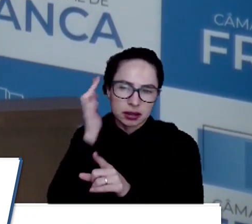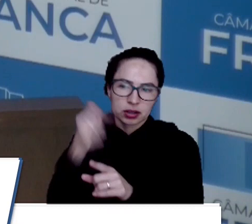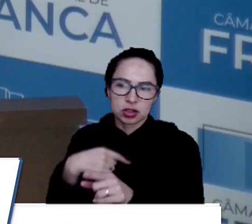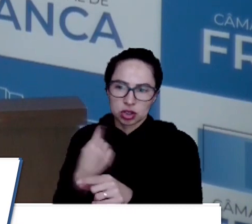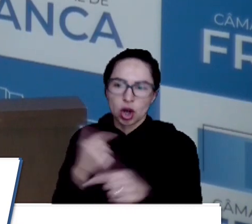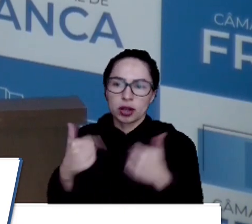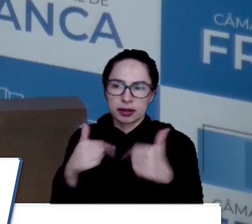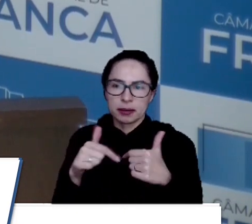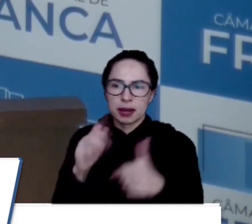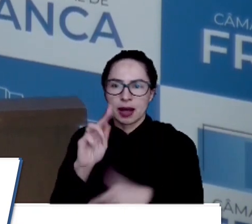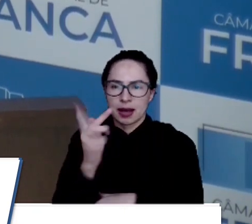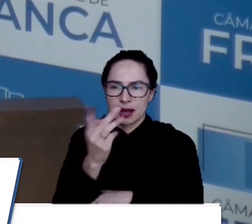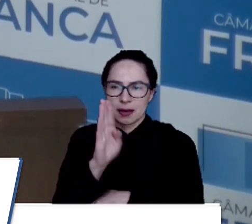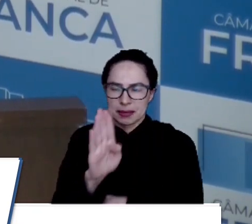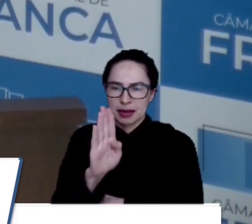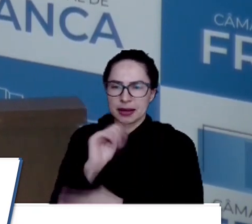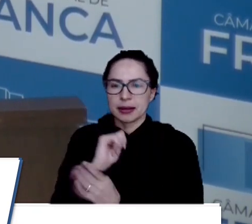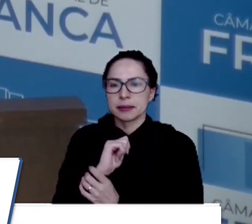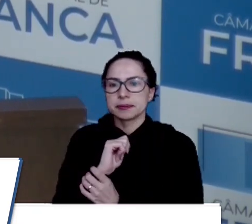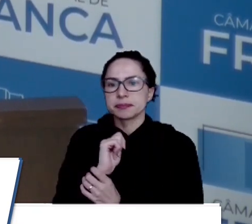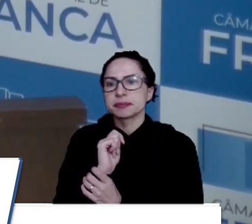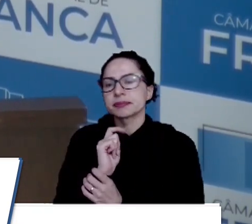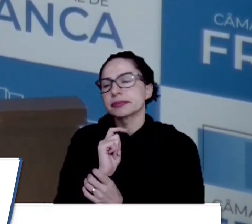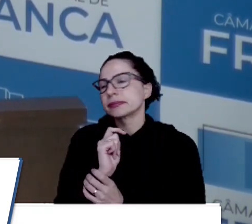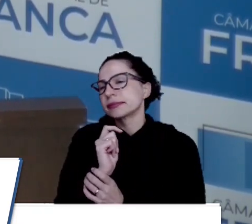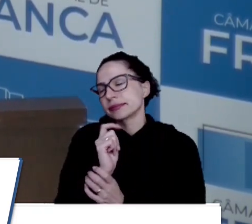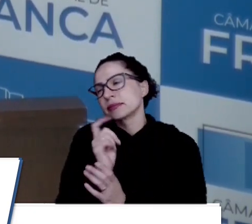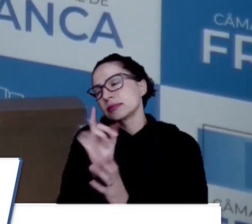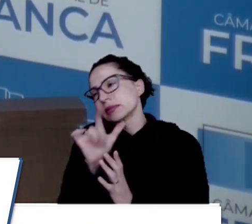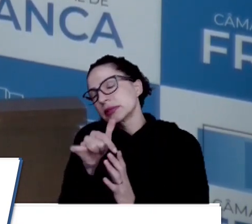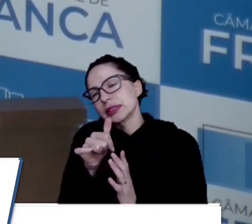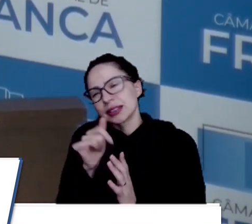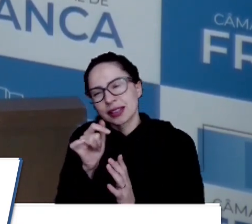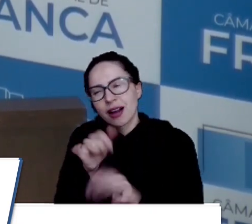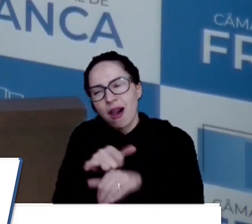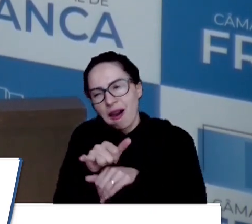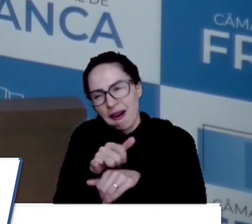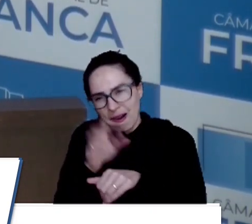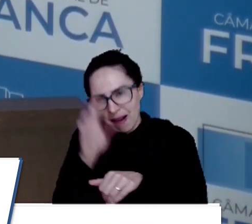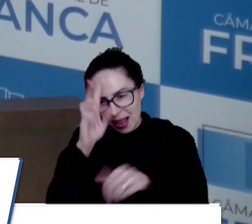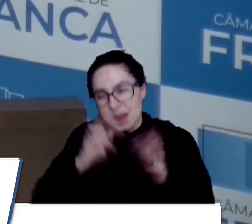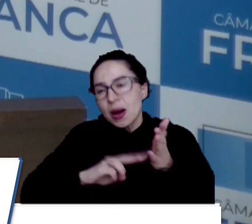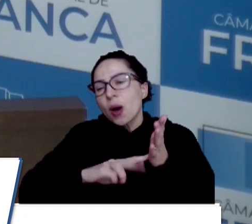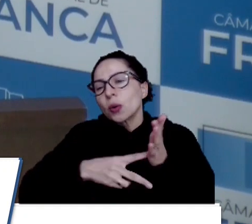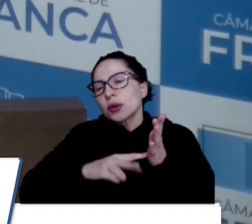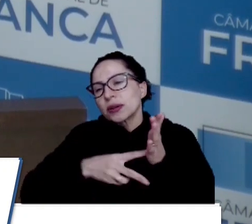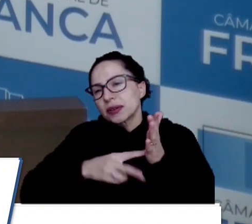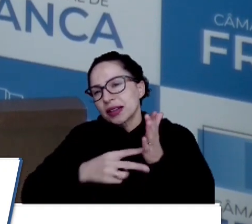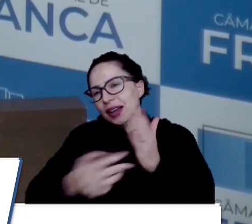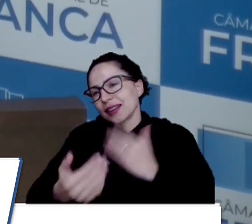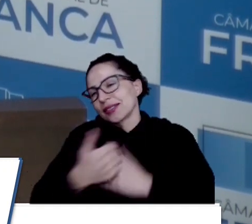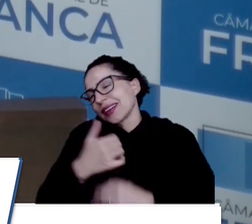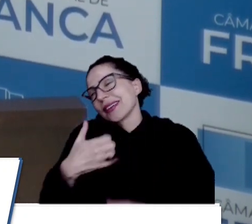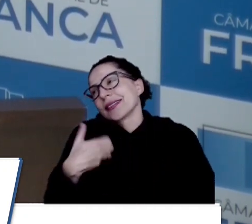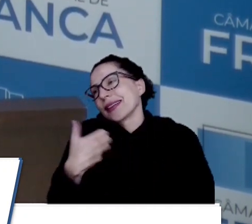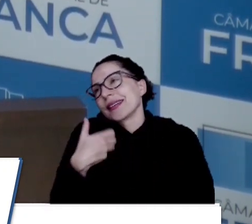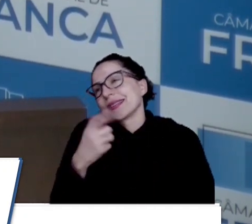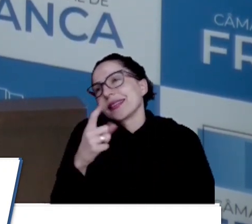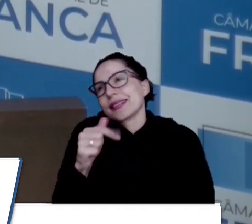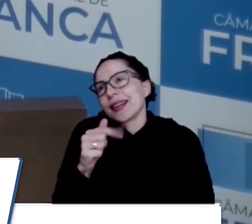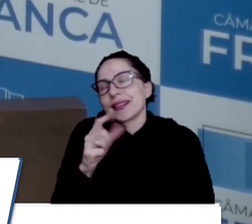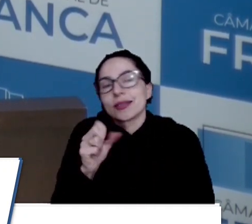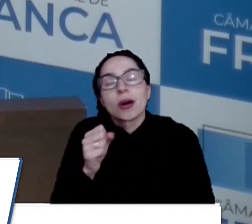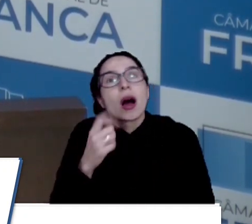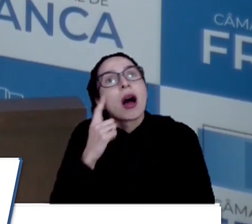HB, é uma falsa narrativa que existe. Você lembra, o sindicato ia lá na época, eu com 17, 18 anos, eu acreditava